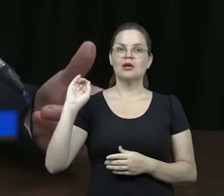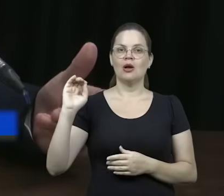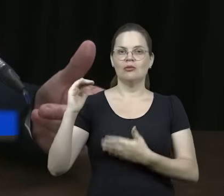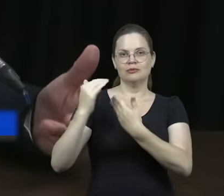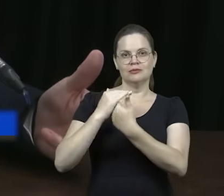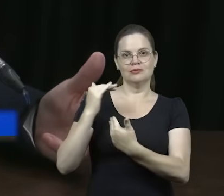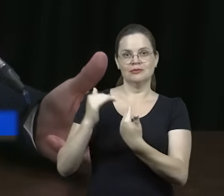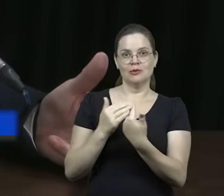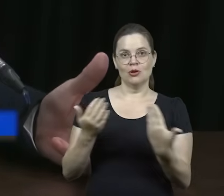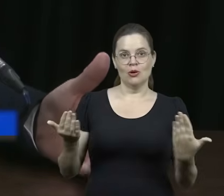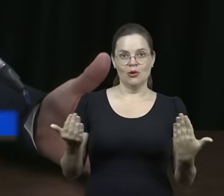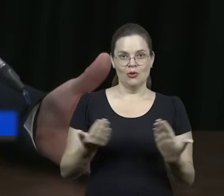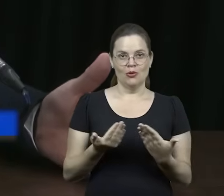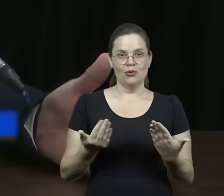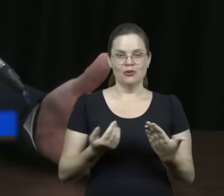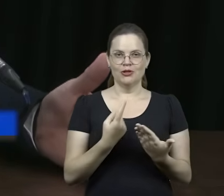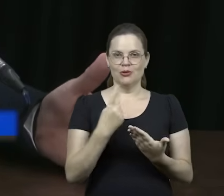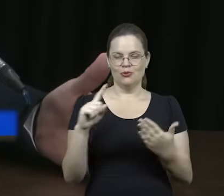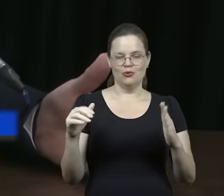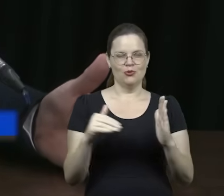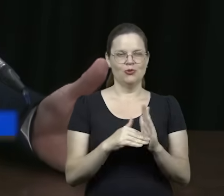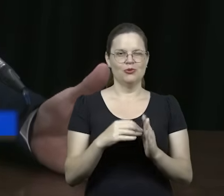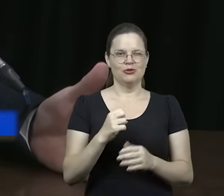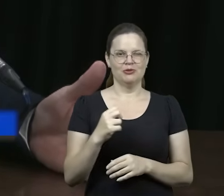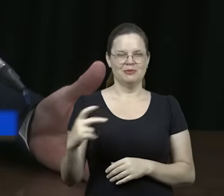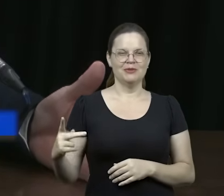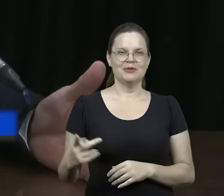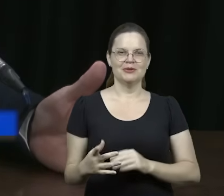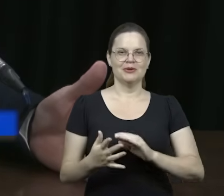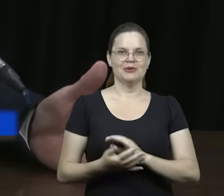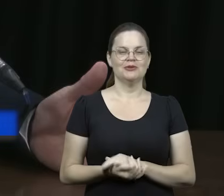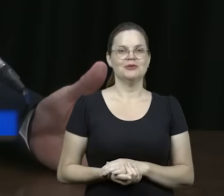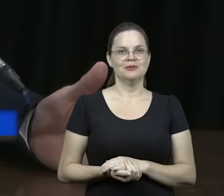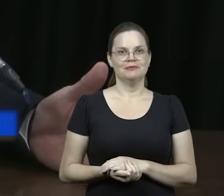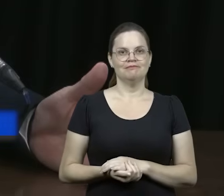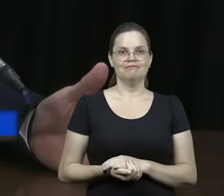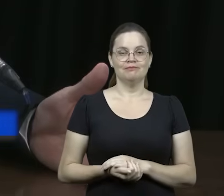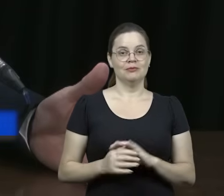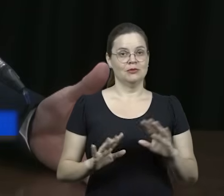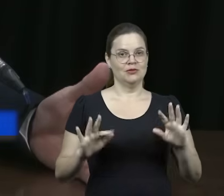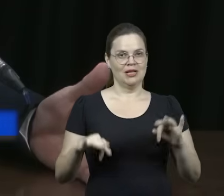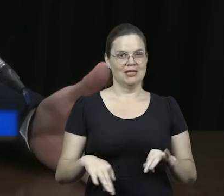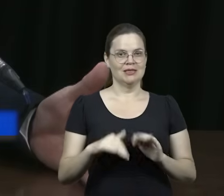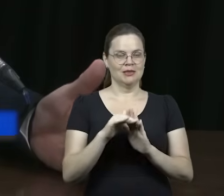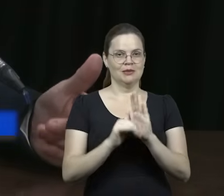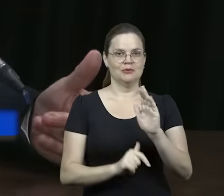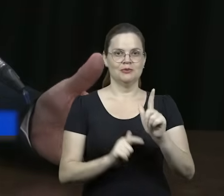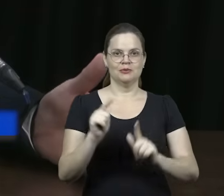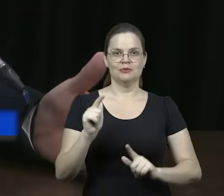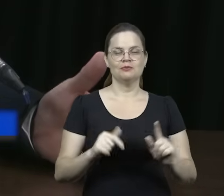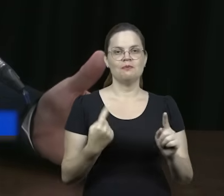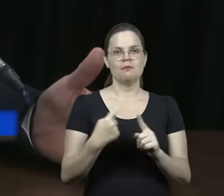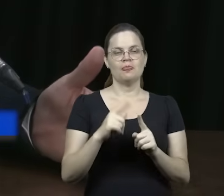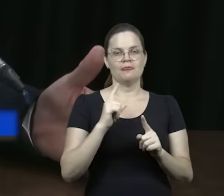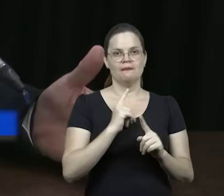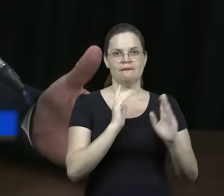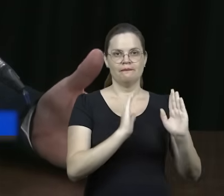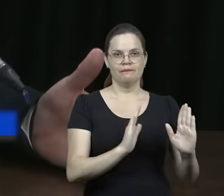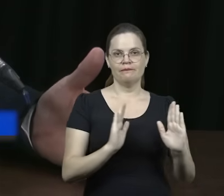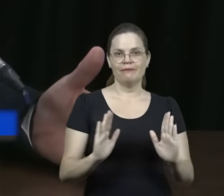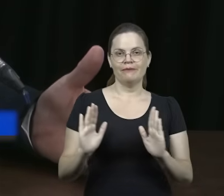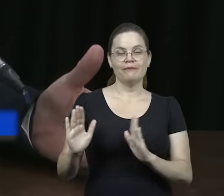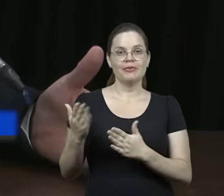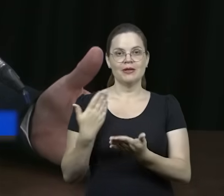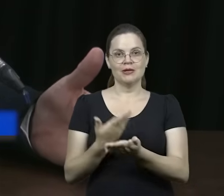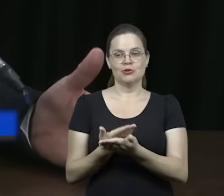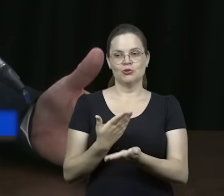programa está chegando ao final, Amém. Este é o último episódio de uma série de